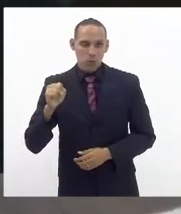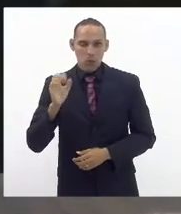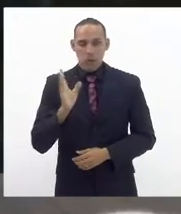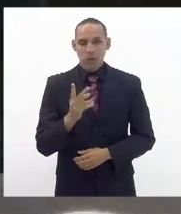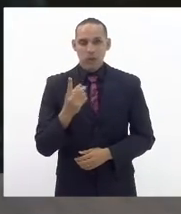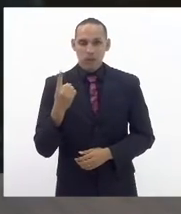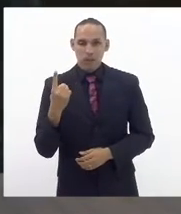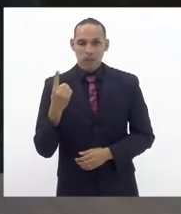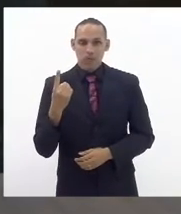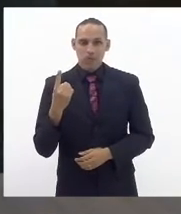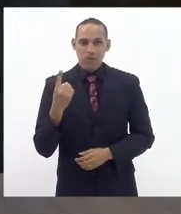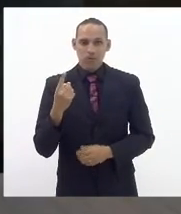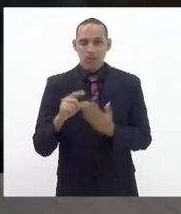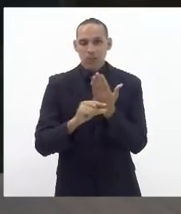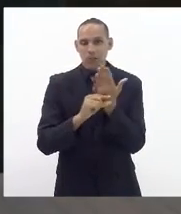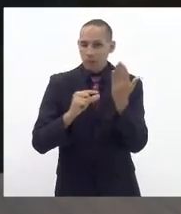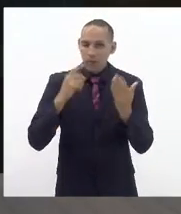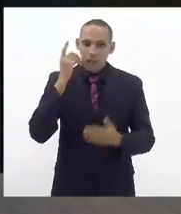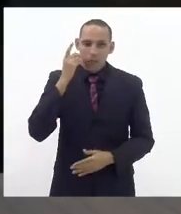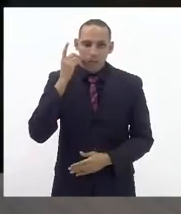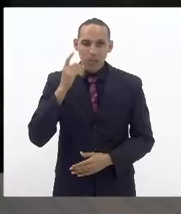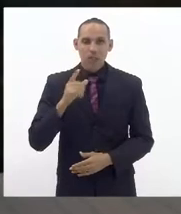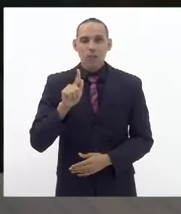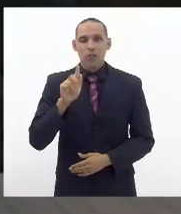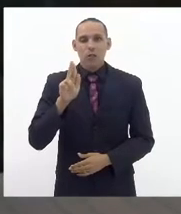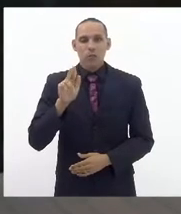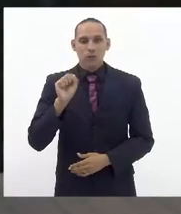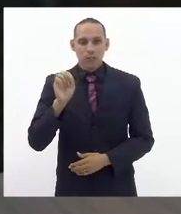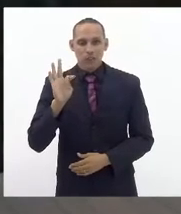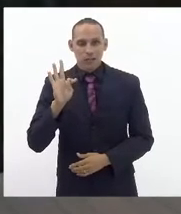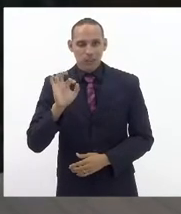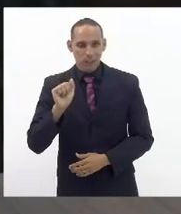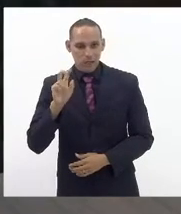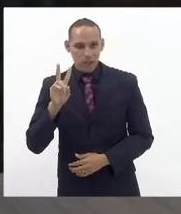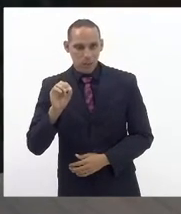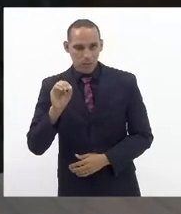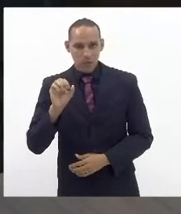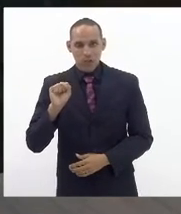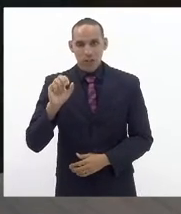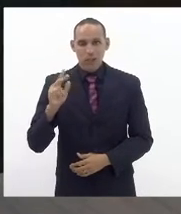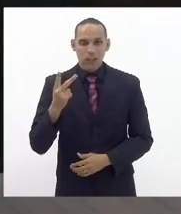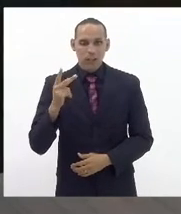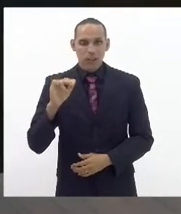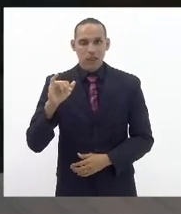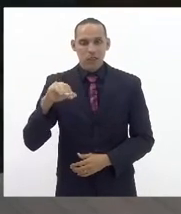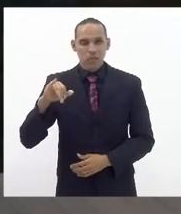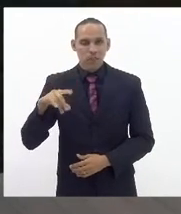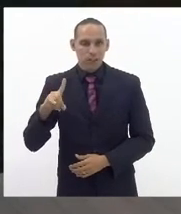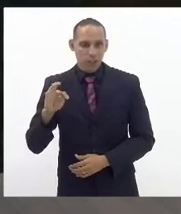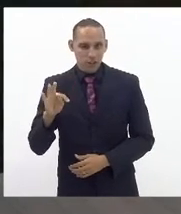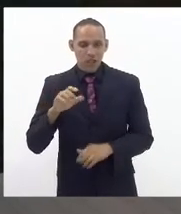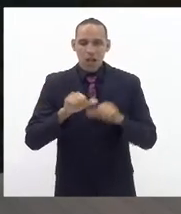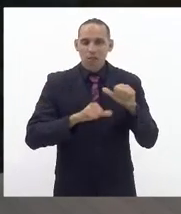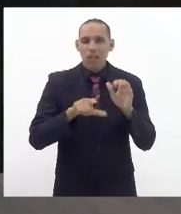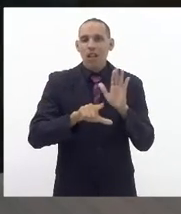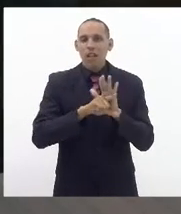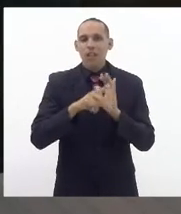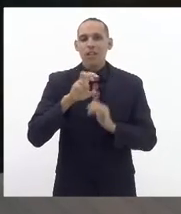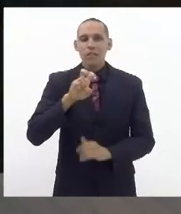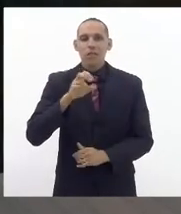4288/21, de autoria do deputado Gustavo Schmidt, altera a lei 5.645, de